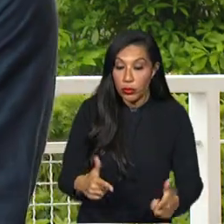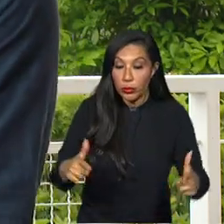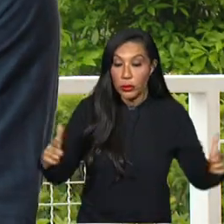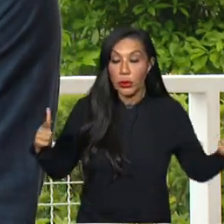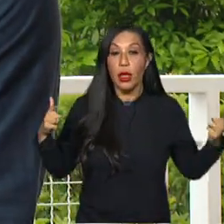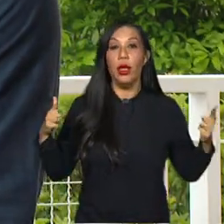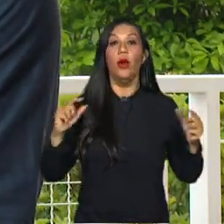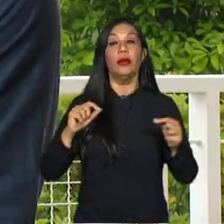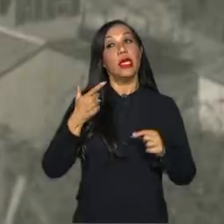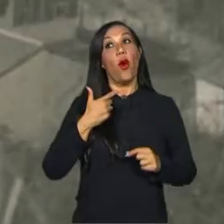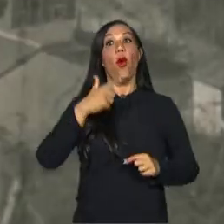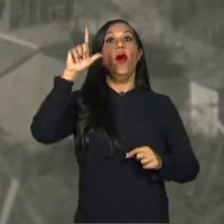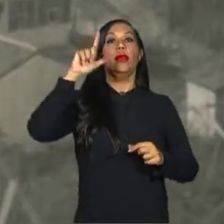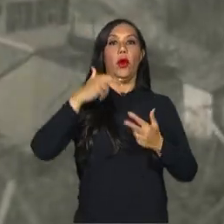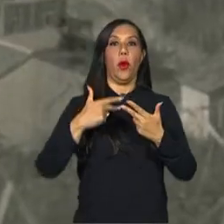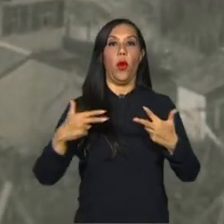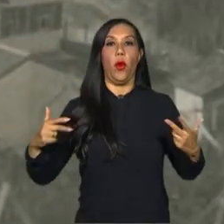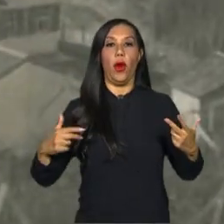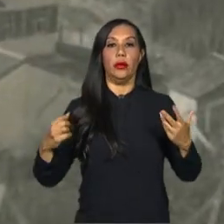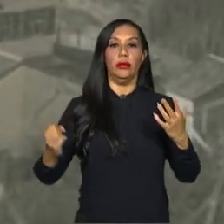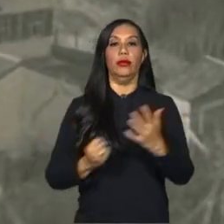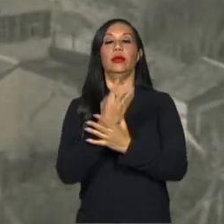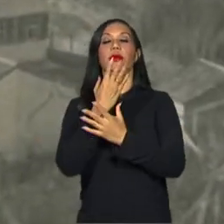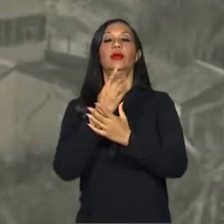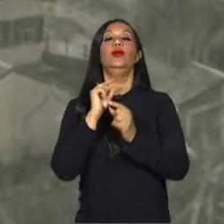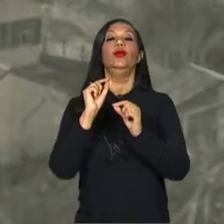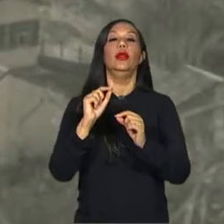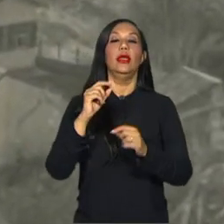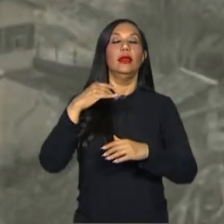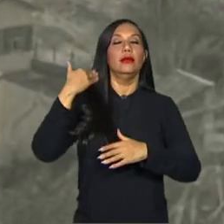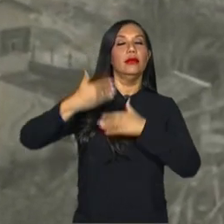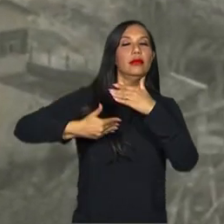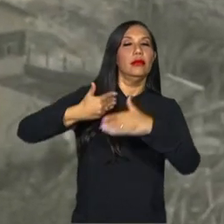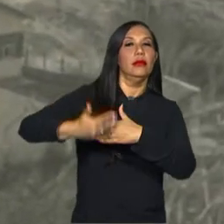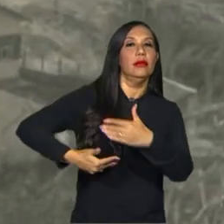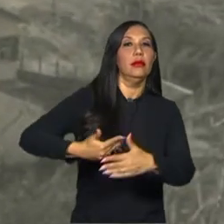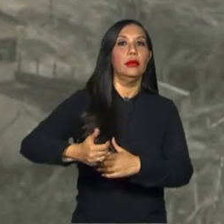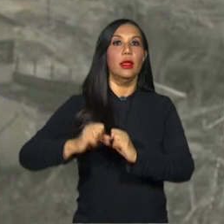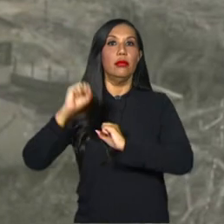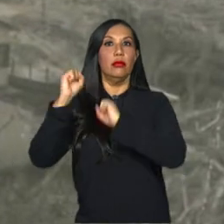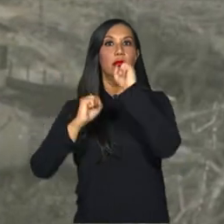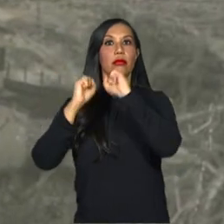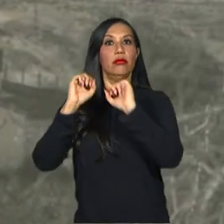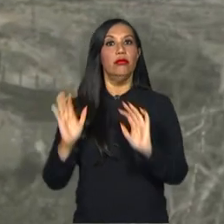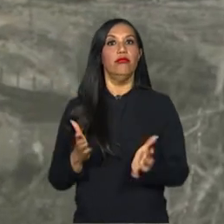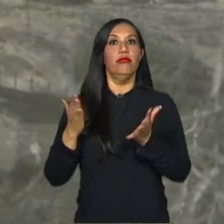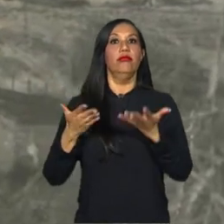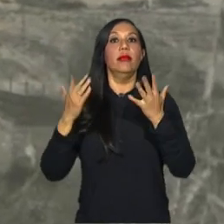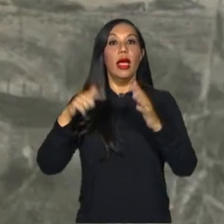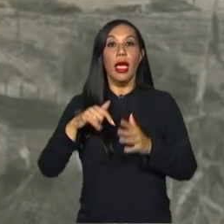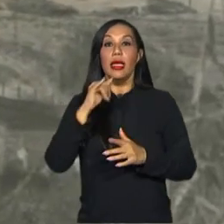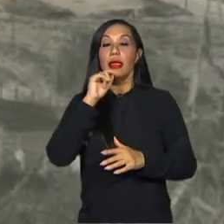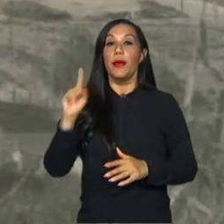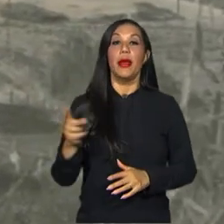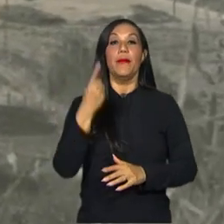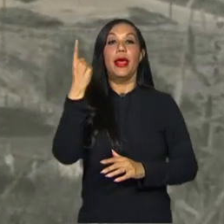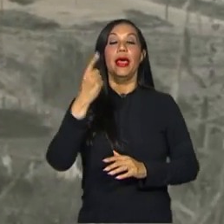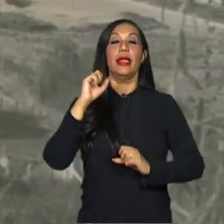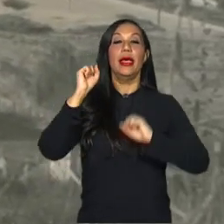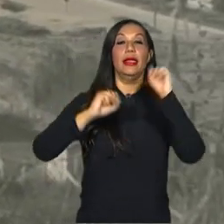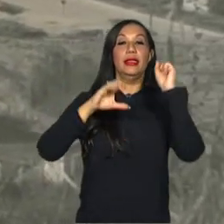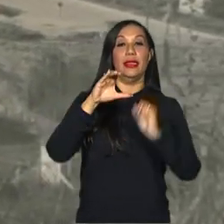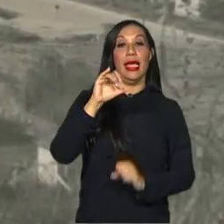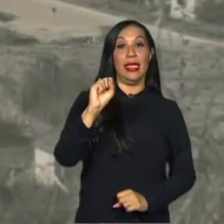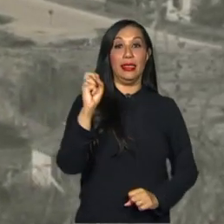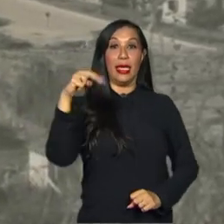atividade econômica tem que ser criada. Nesse processo, durante a Era Vargas, a industrialização é incentivada. É ali que é construída a primeira siderúrgica nacional, a